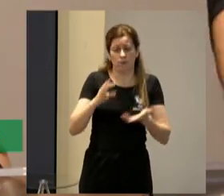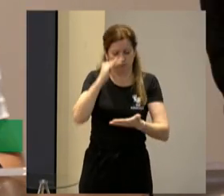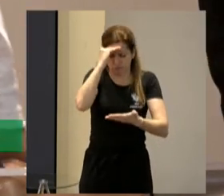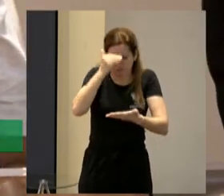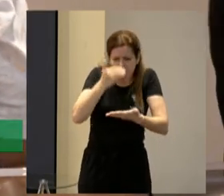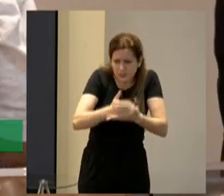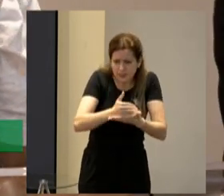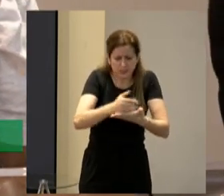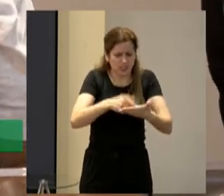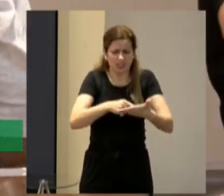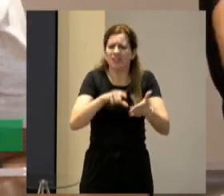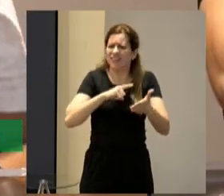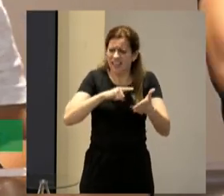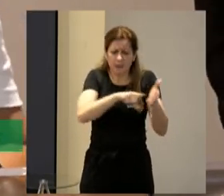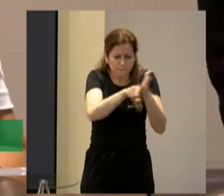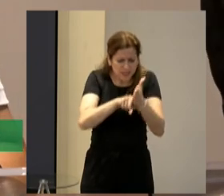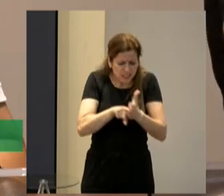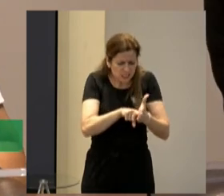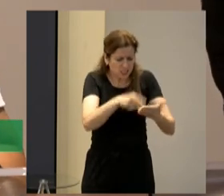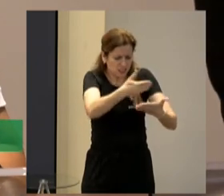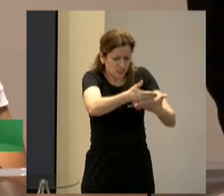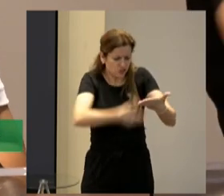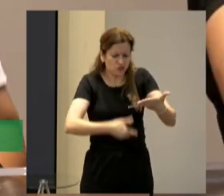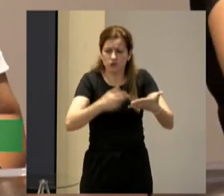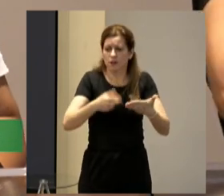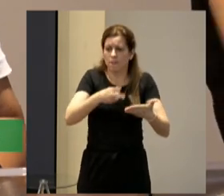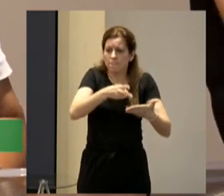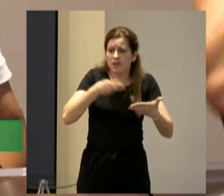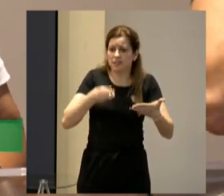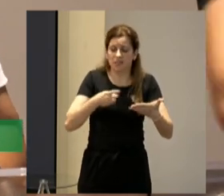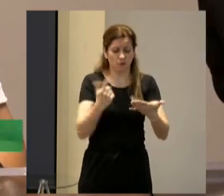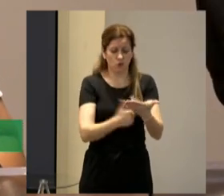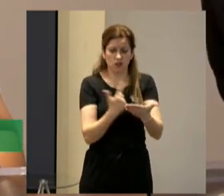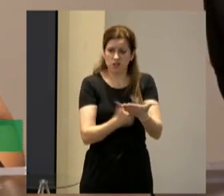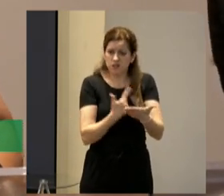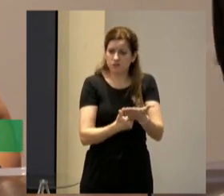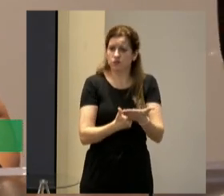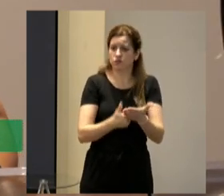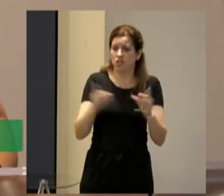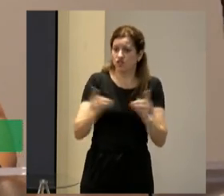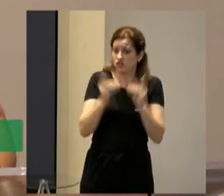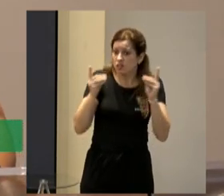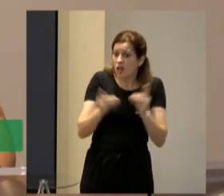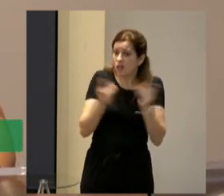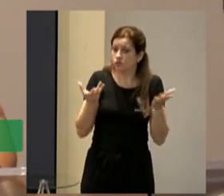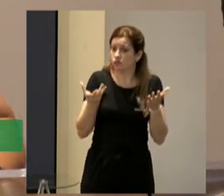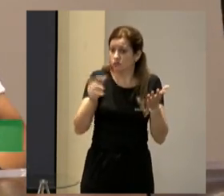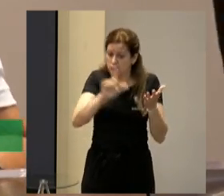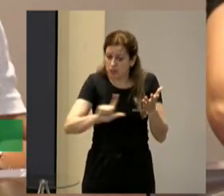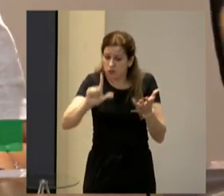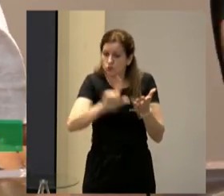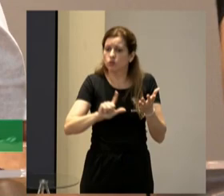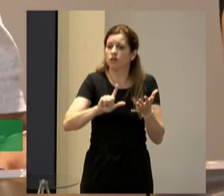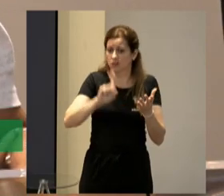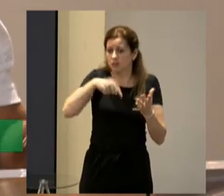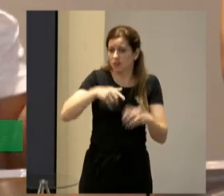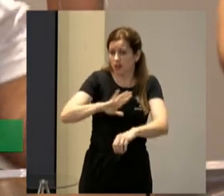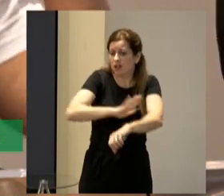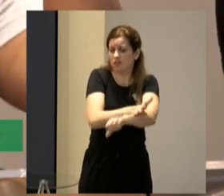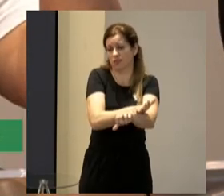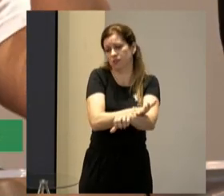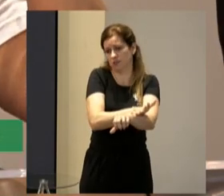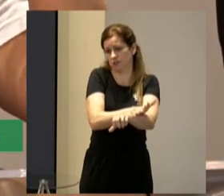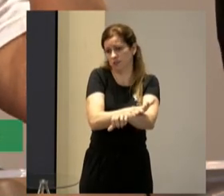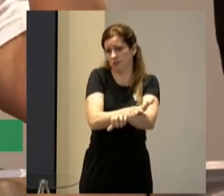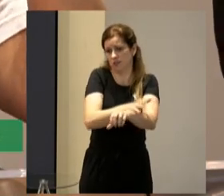não tem material para caramba, porque de vez em quando a gente denunciava um livro didático racista. que mandavam para as escolas e